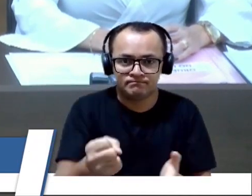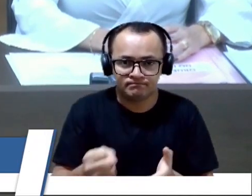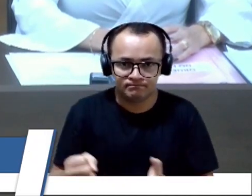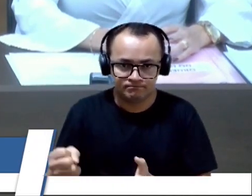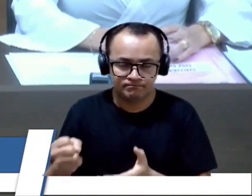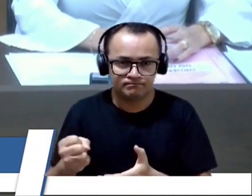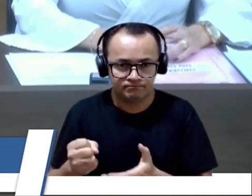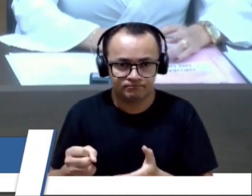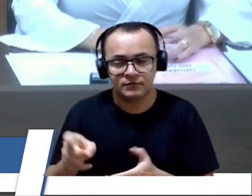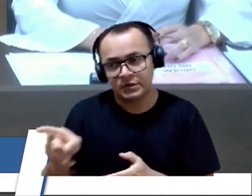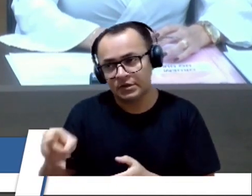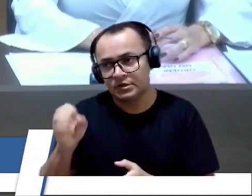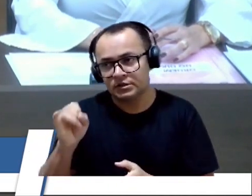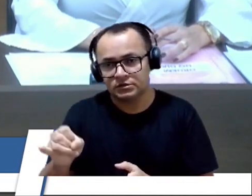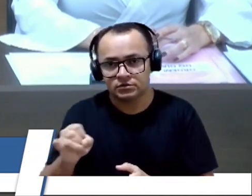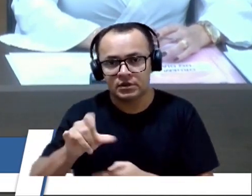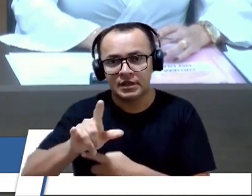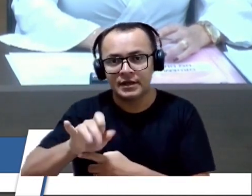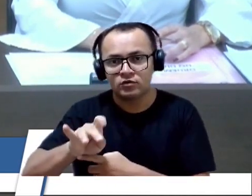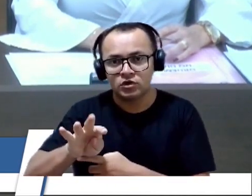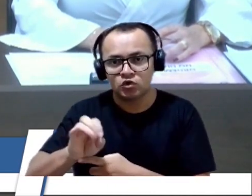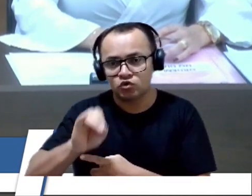dono Leonildo Viglione.